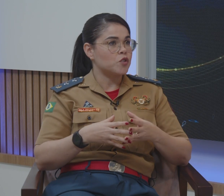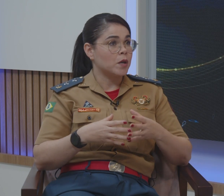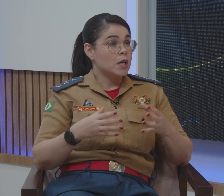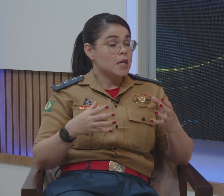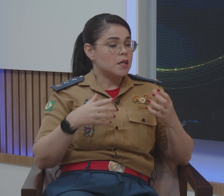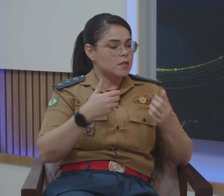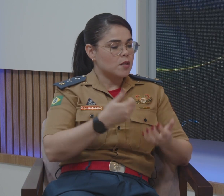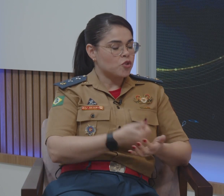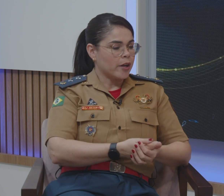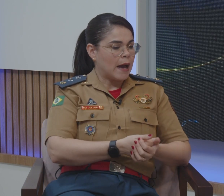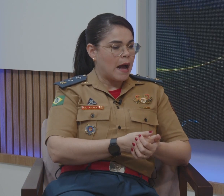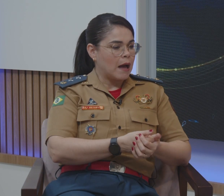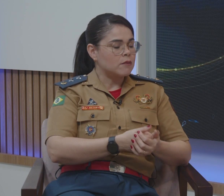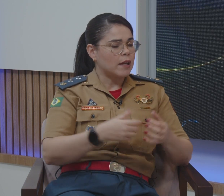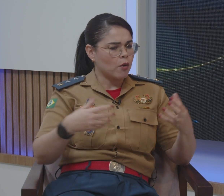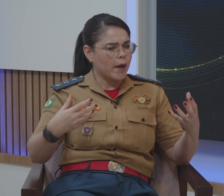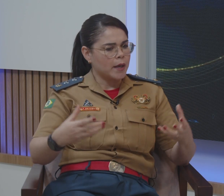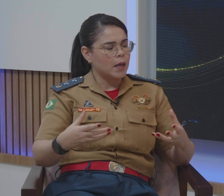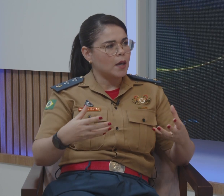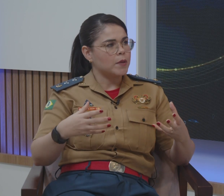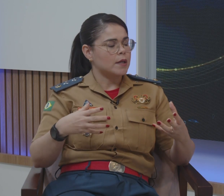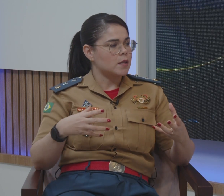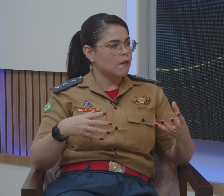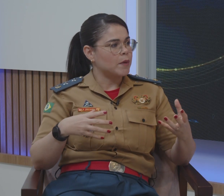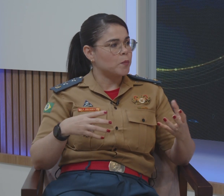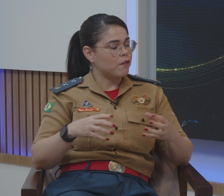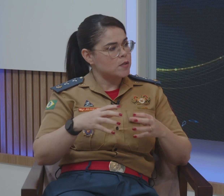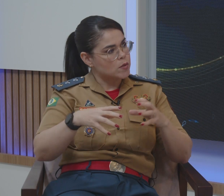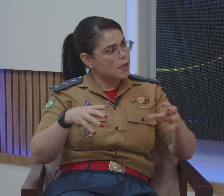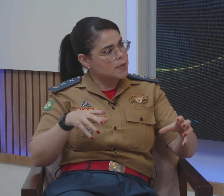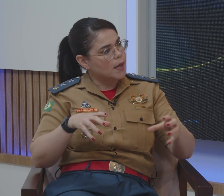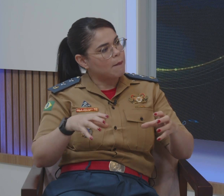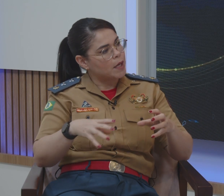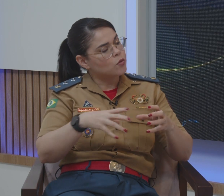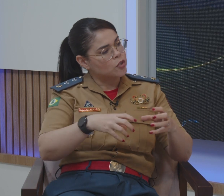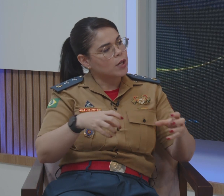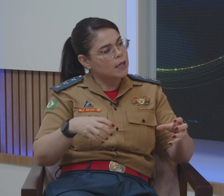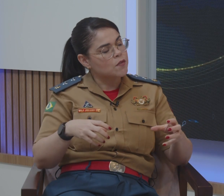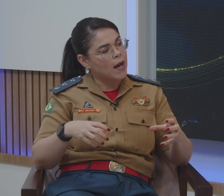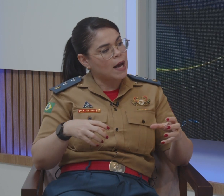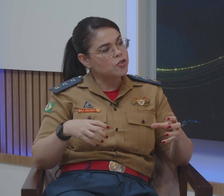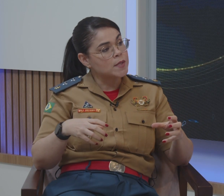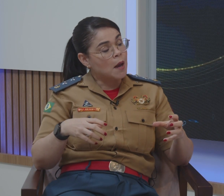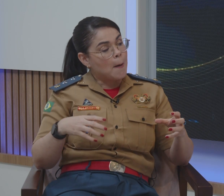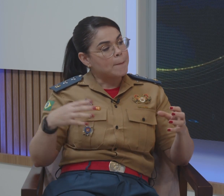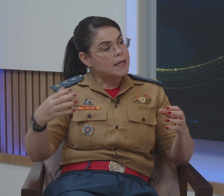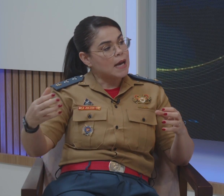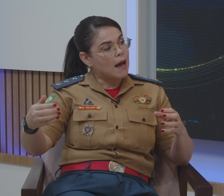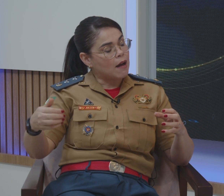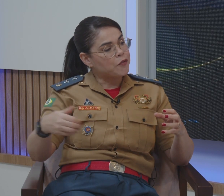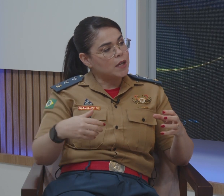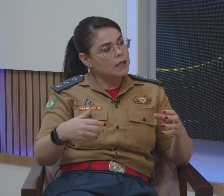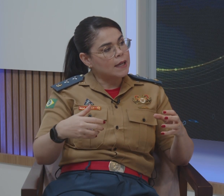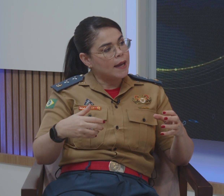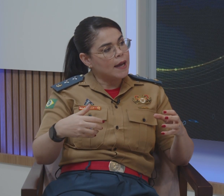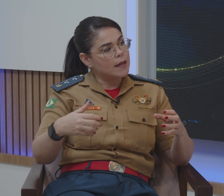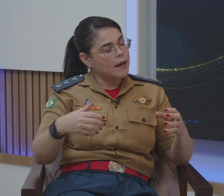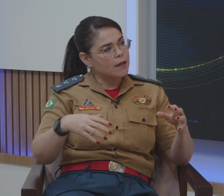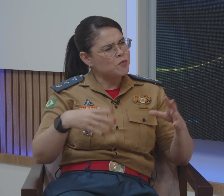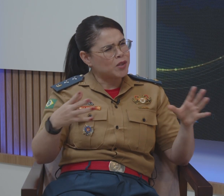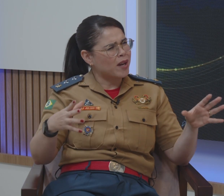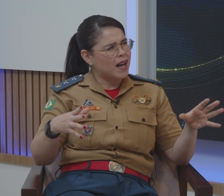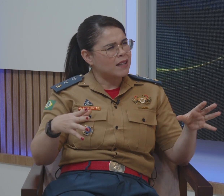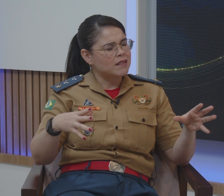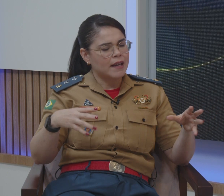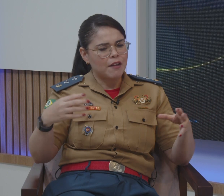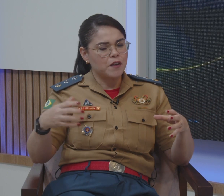na vítima. E antes de eu chegar, estava com a equipe, né, de salvamento para fazer o desencarceramento, retirar das ferragens, mas a filha dele era